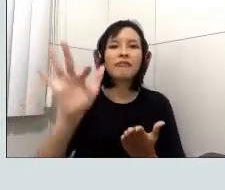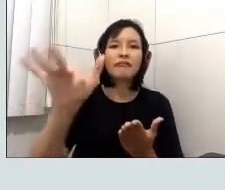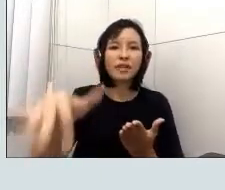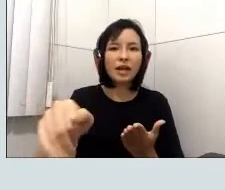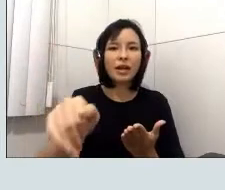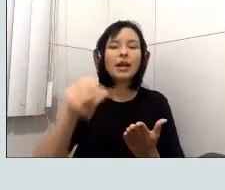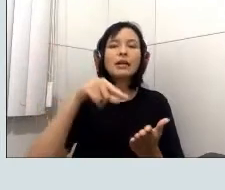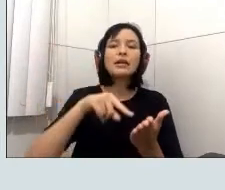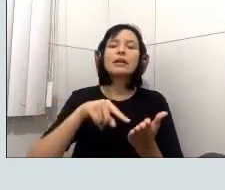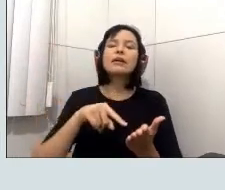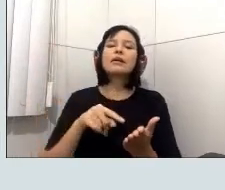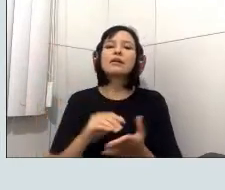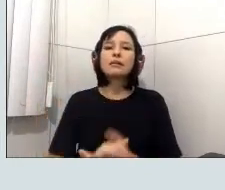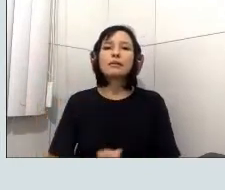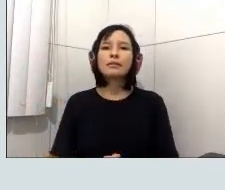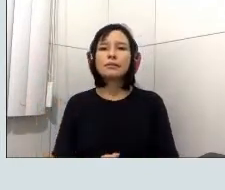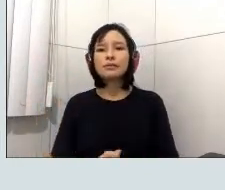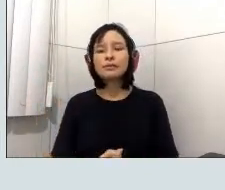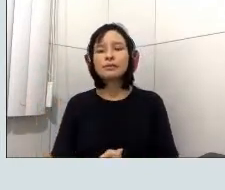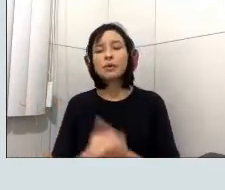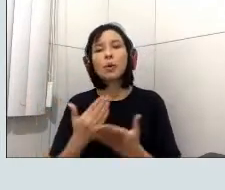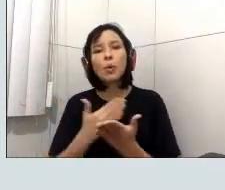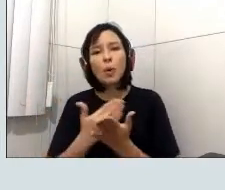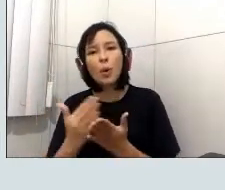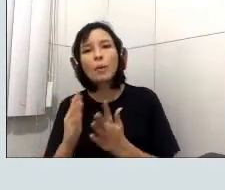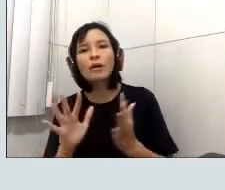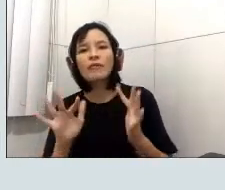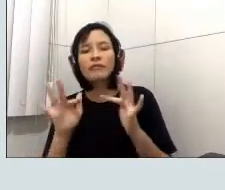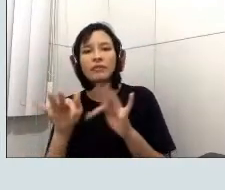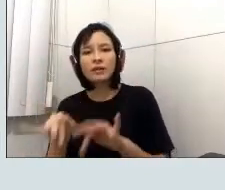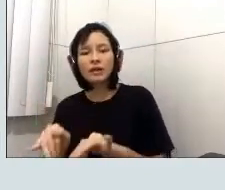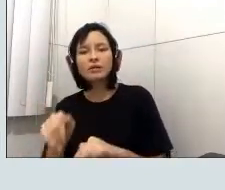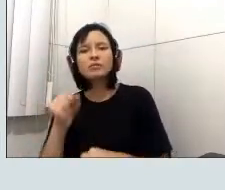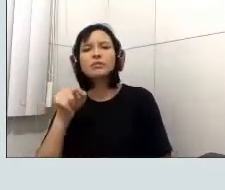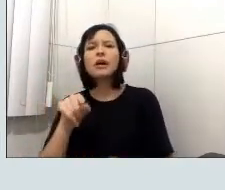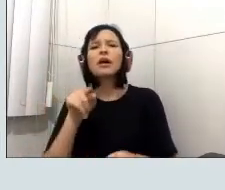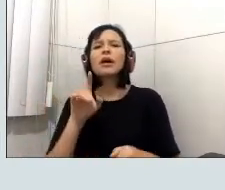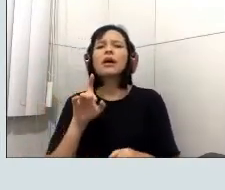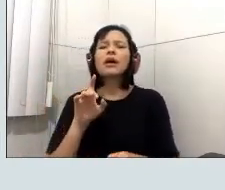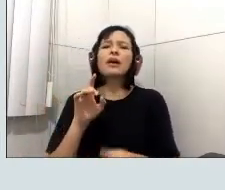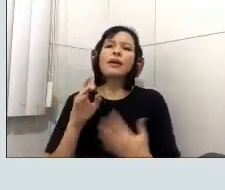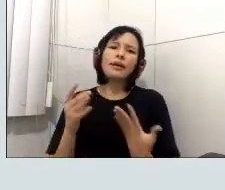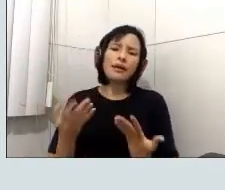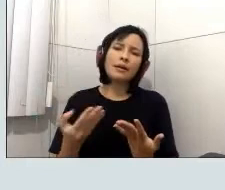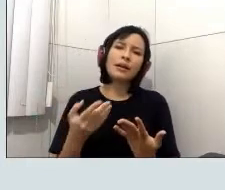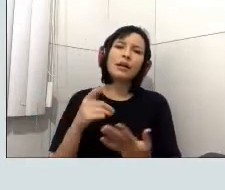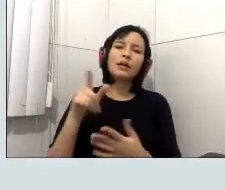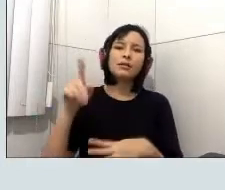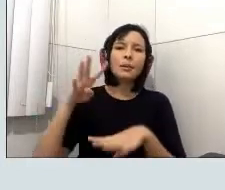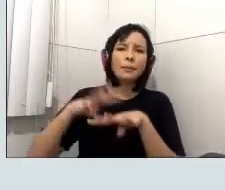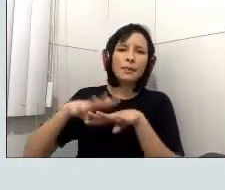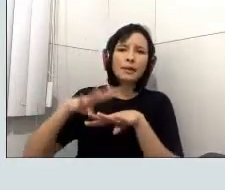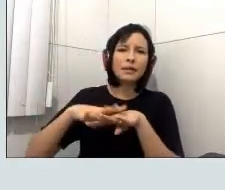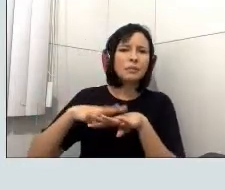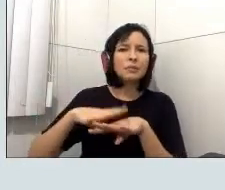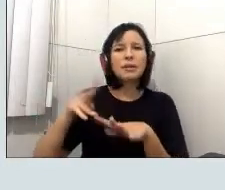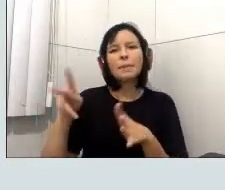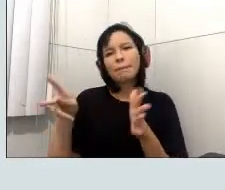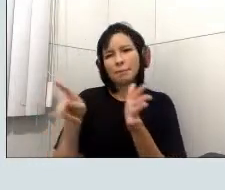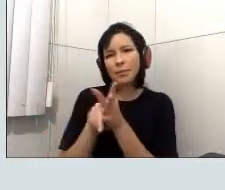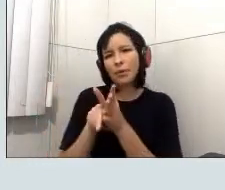é, essa questão de começo e final é apenas para geometria analítica, onde a gente